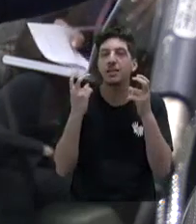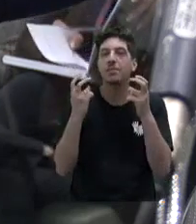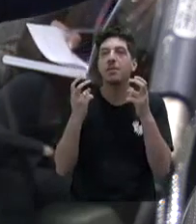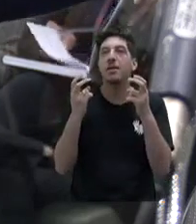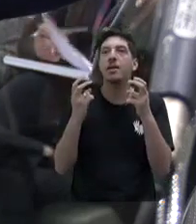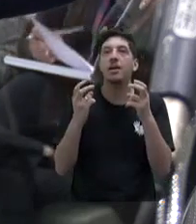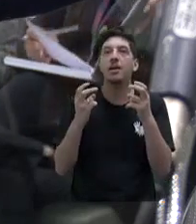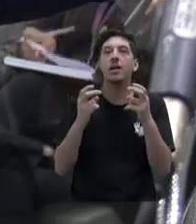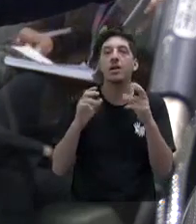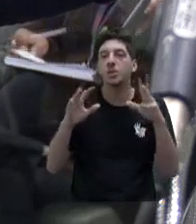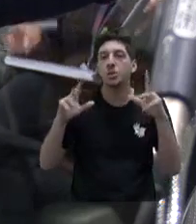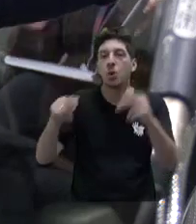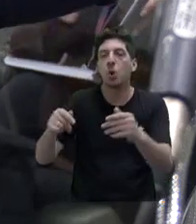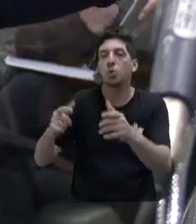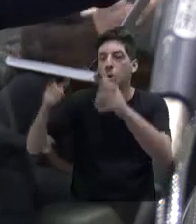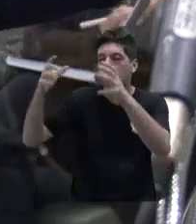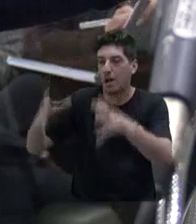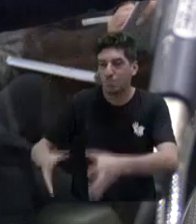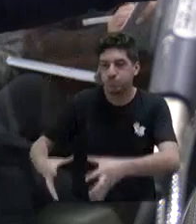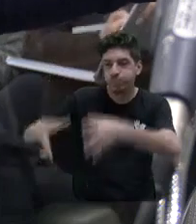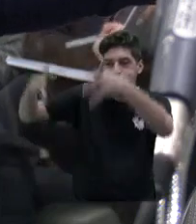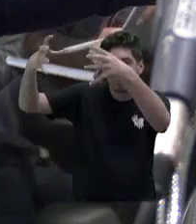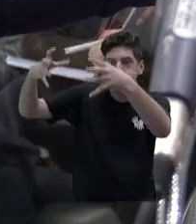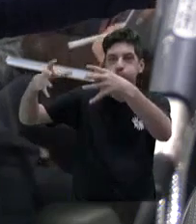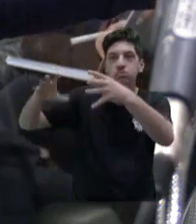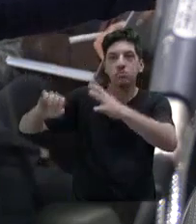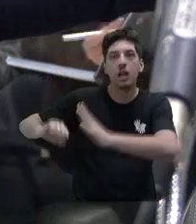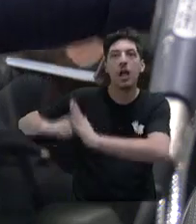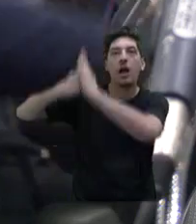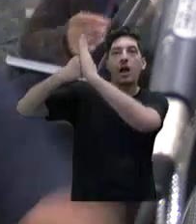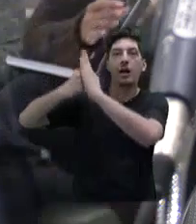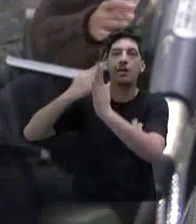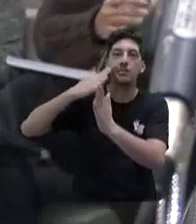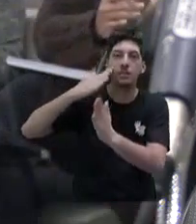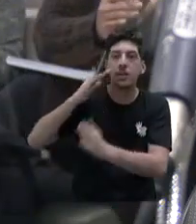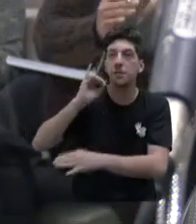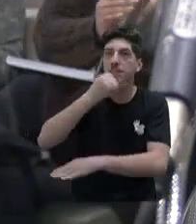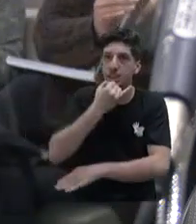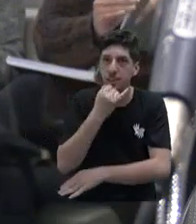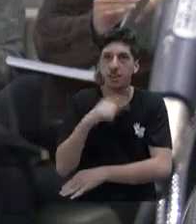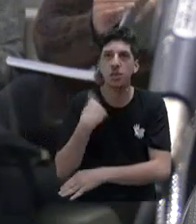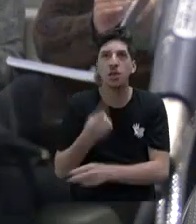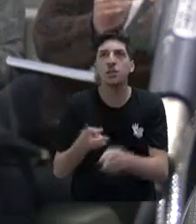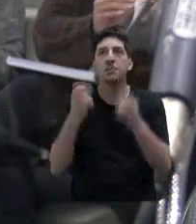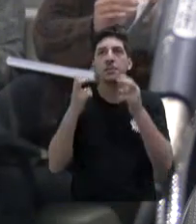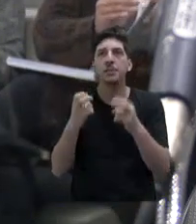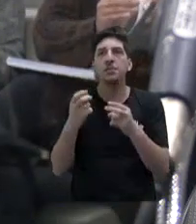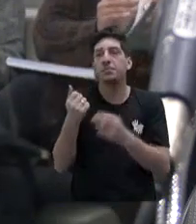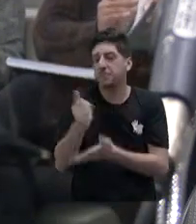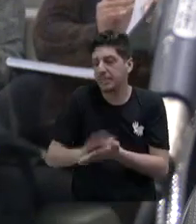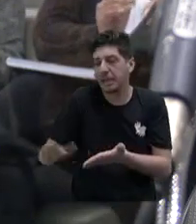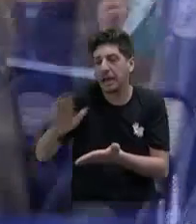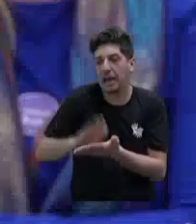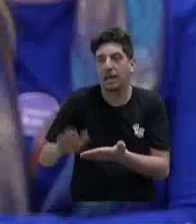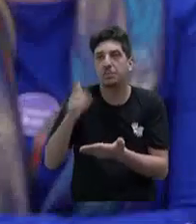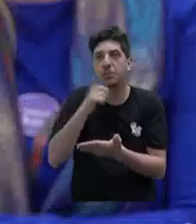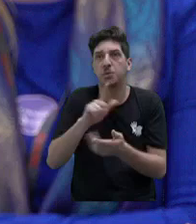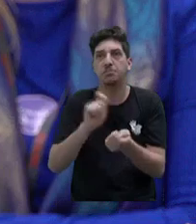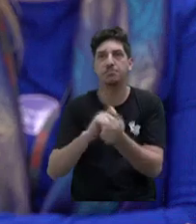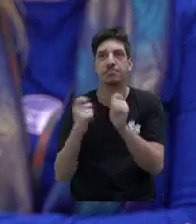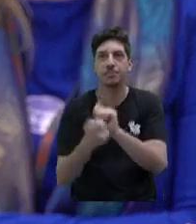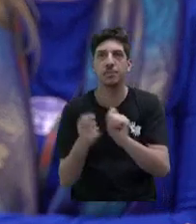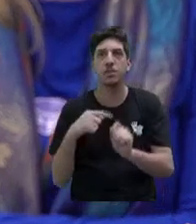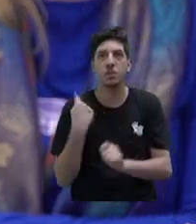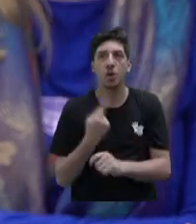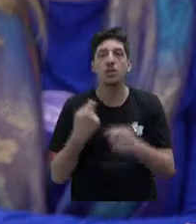lacrados aqui daquela região, aquela tristeza que nós vimos com alto custo para readequação, nós precisamos